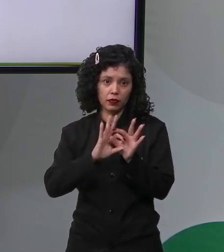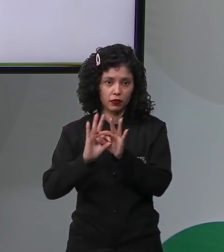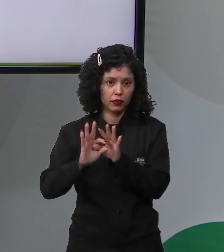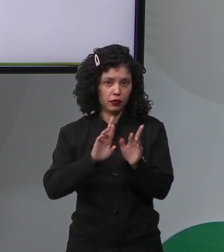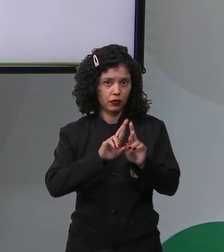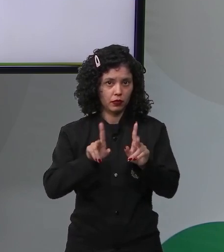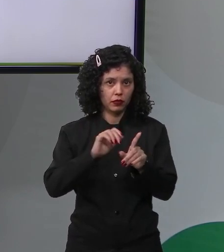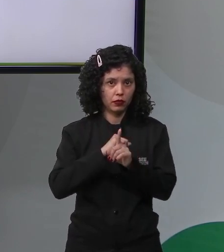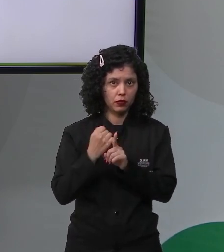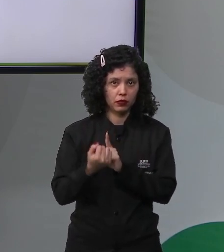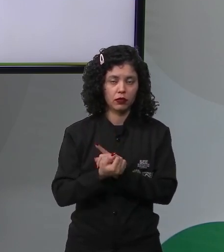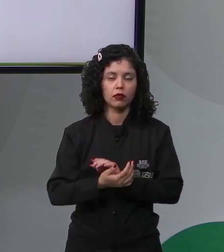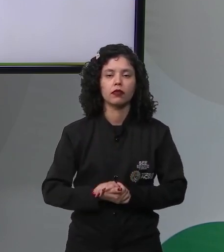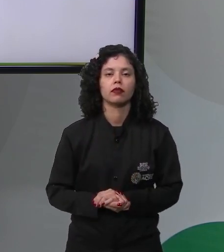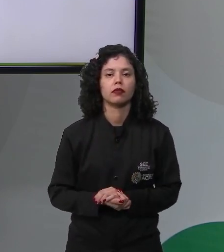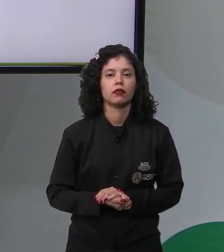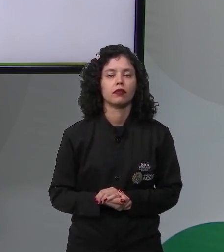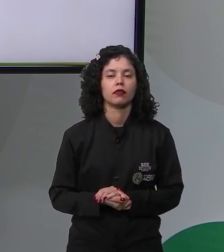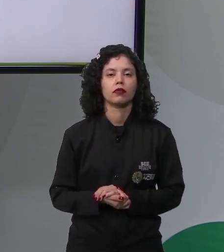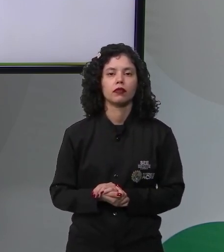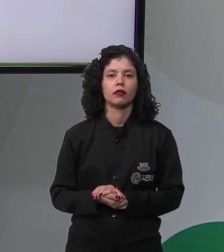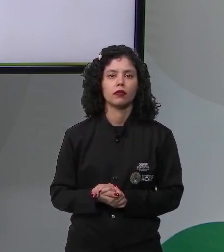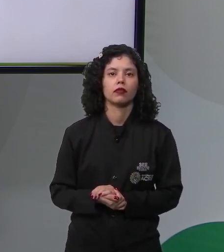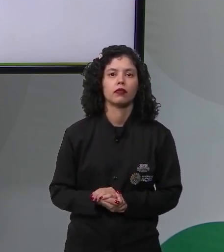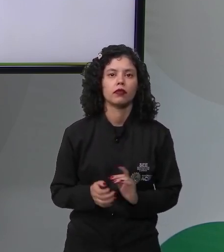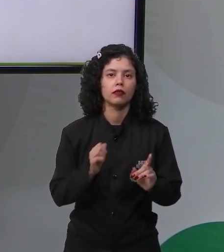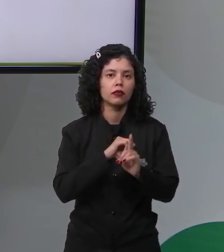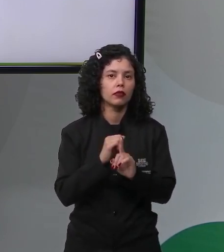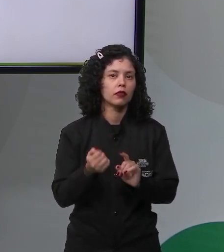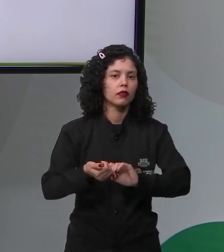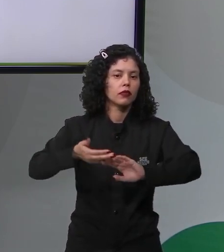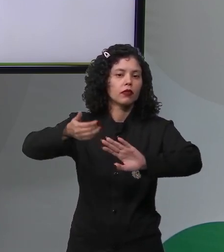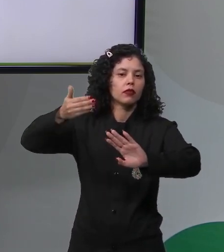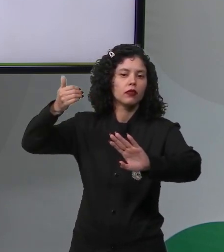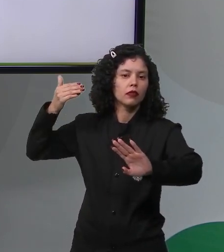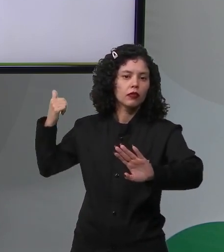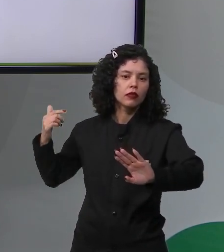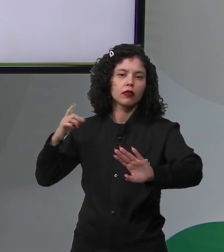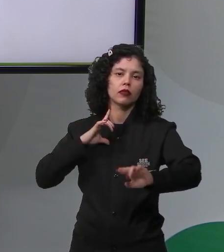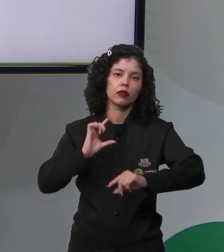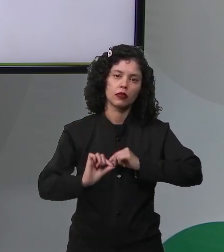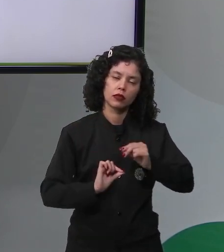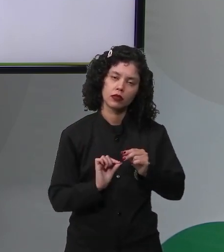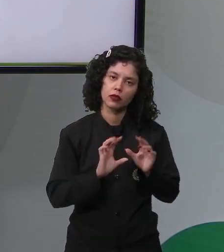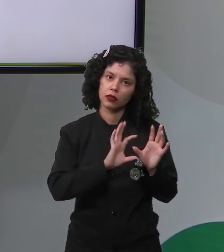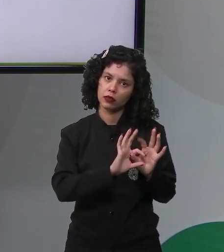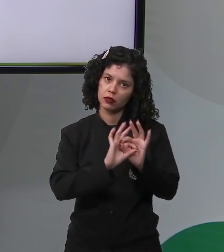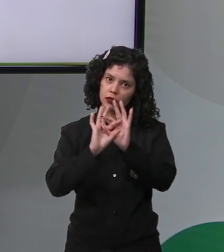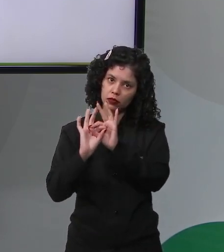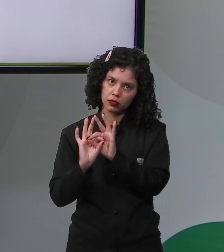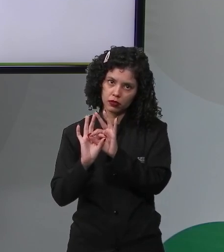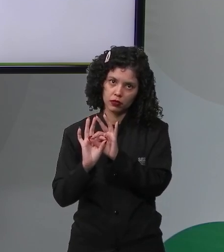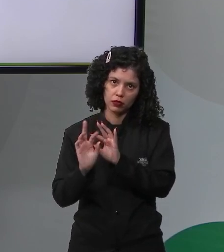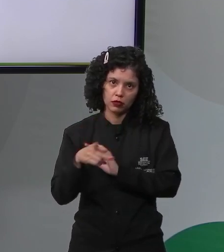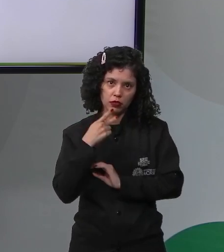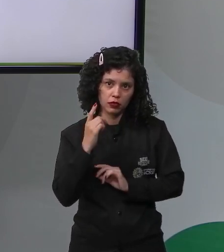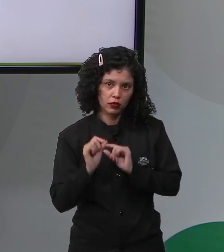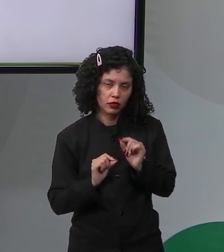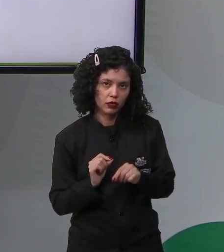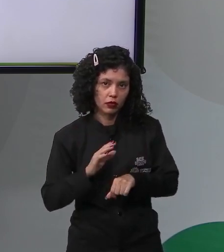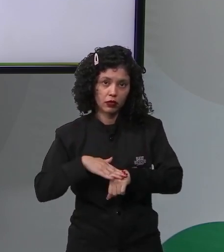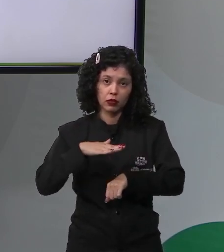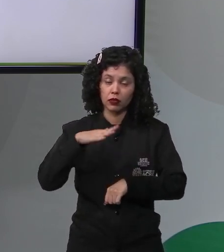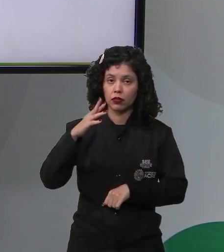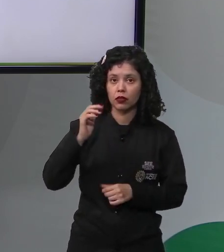social. As sociedades anteriores, elas tinham uma forma de coesão, digamos assim, muito